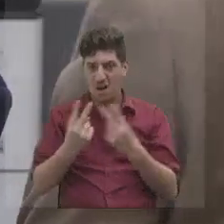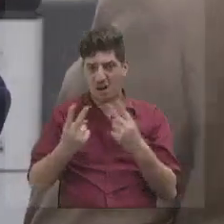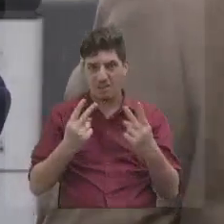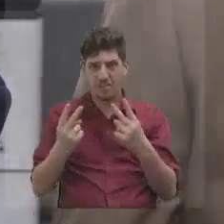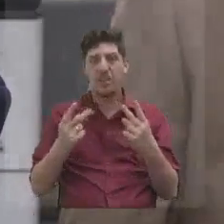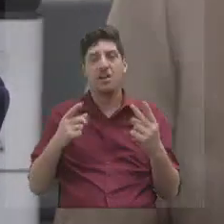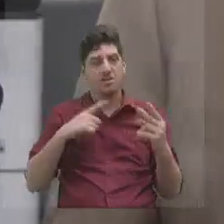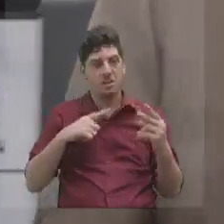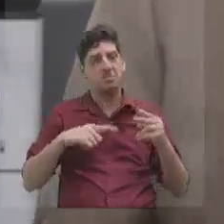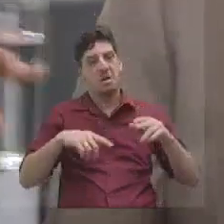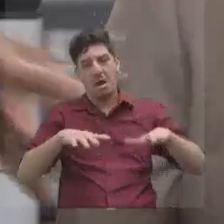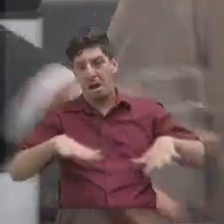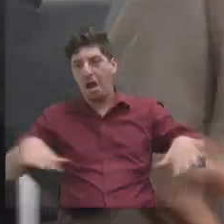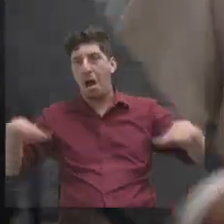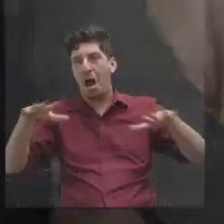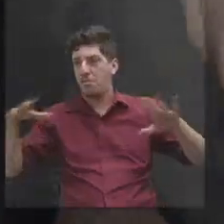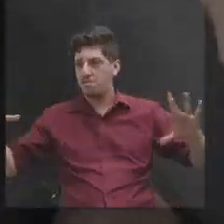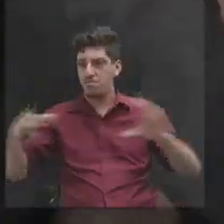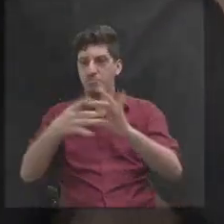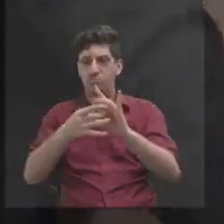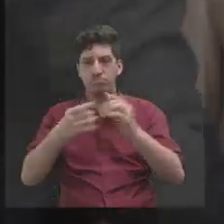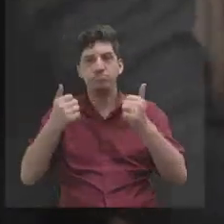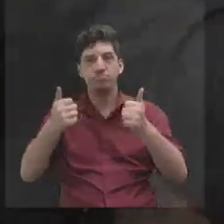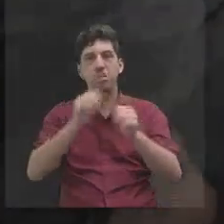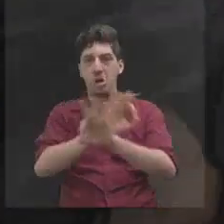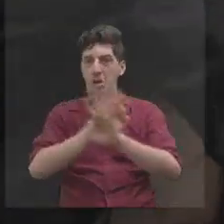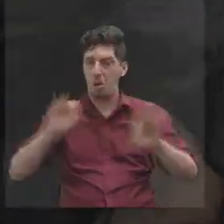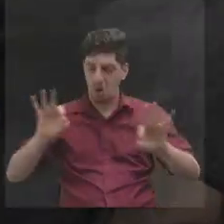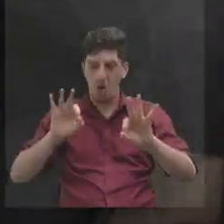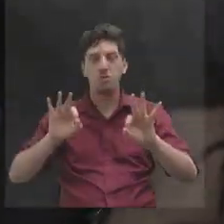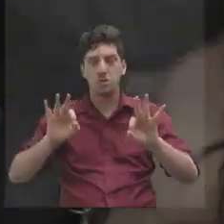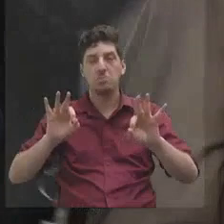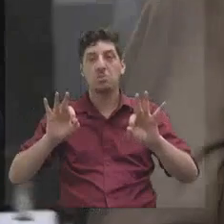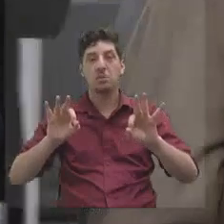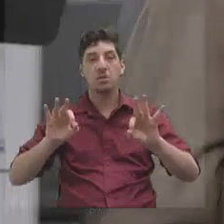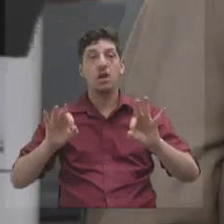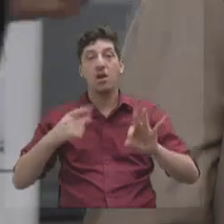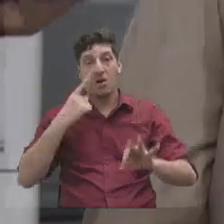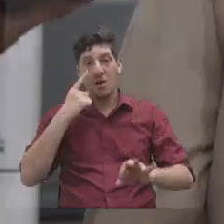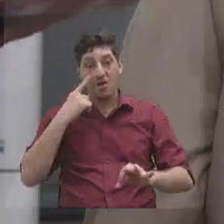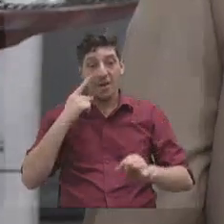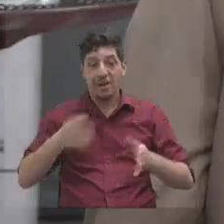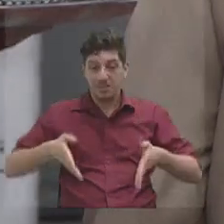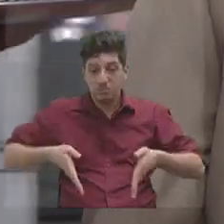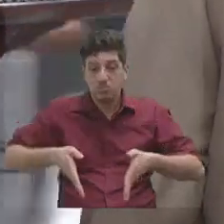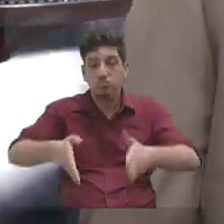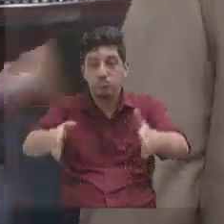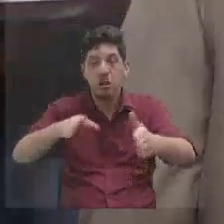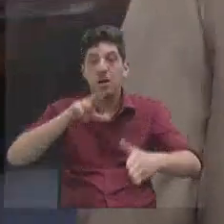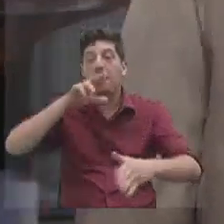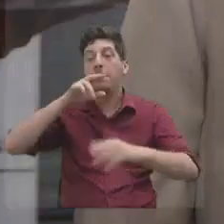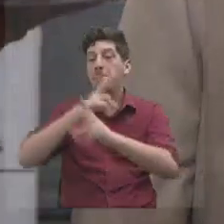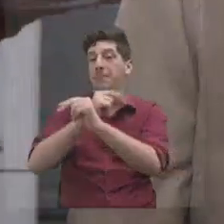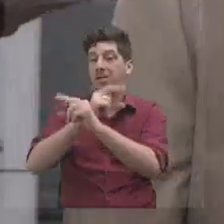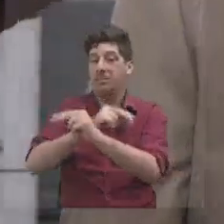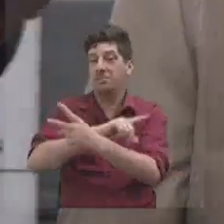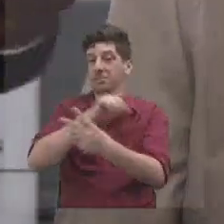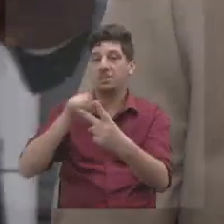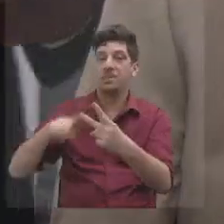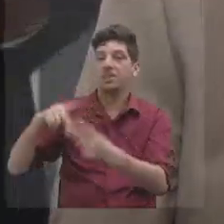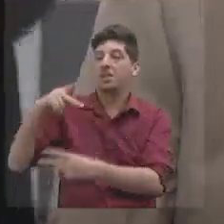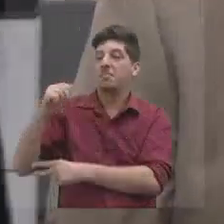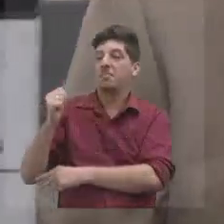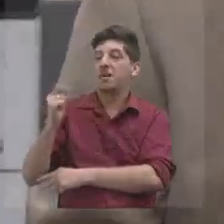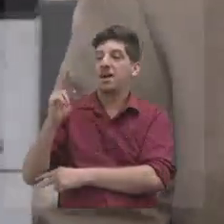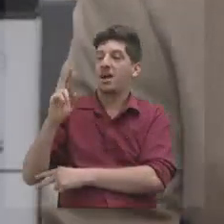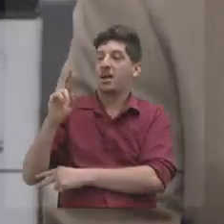uma região já tá muito bom essa Rodovia ela liga quem vem de Patos de Minas de Patrocínio vem do Pará pela